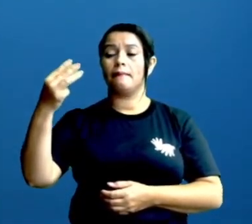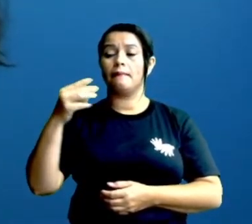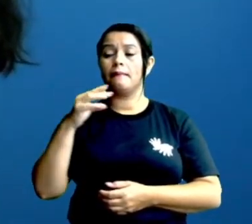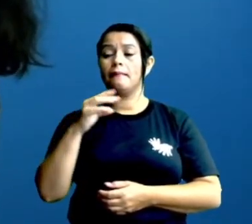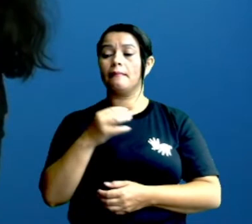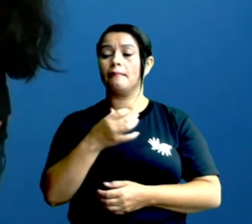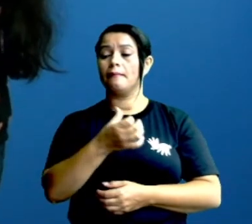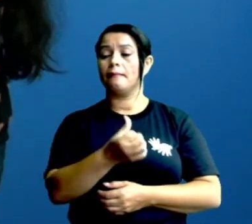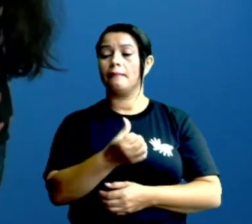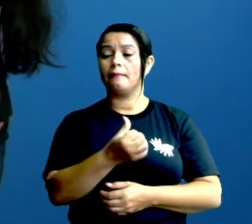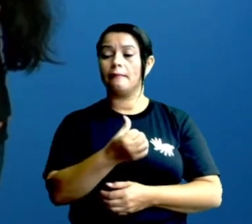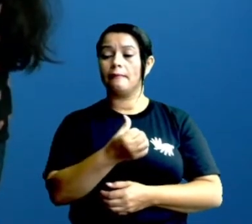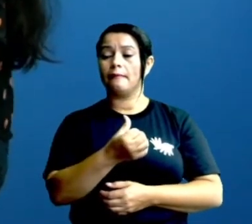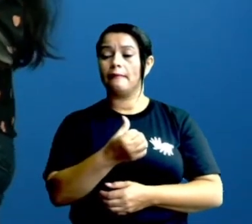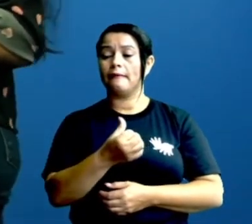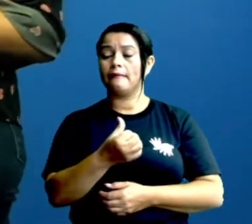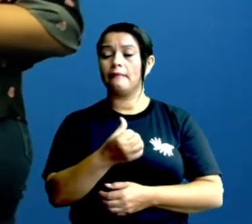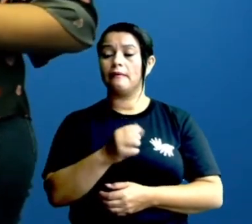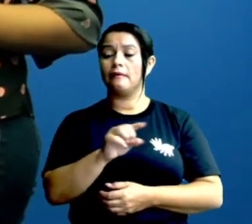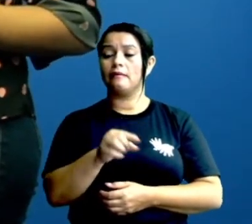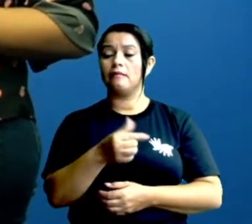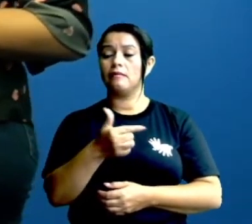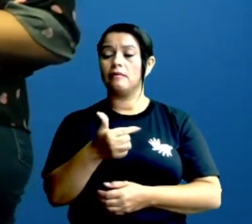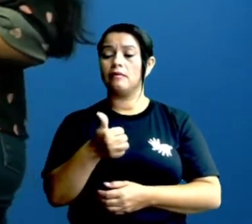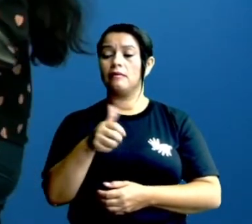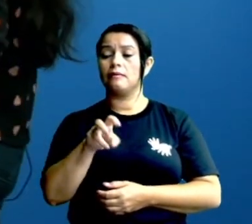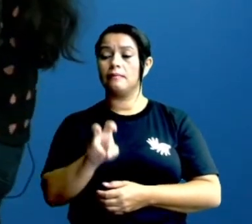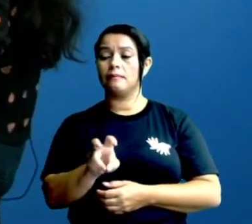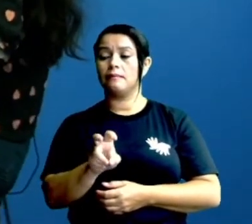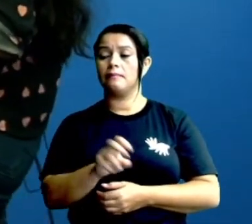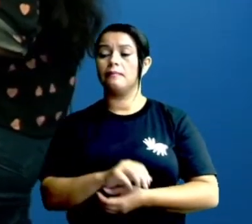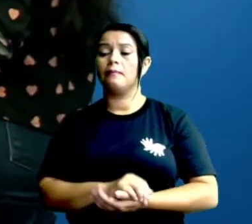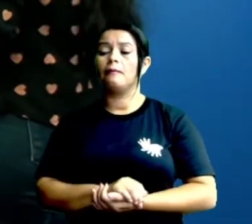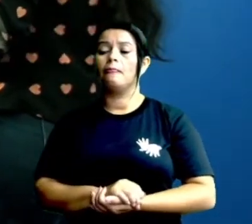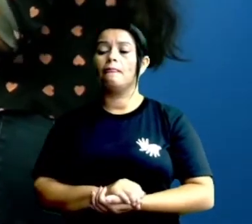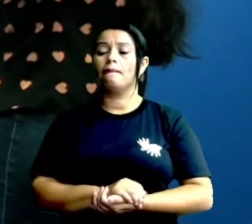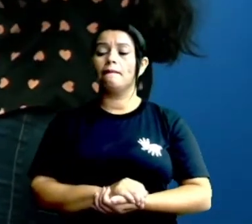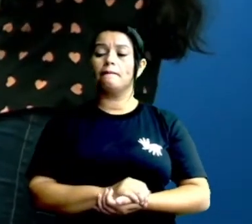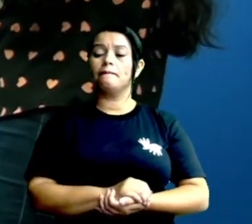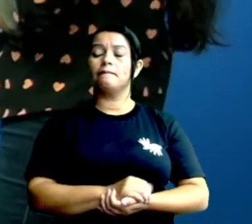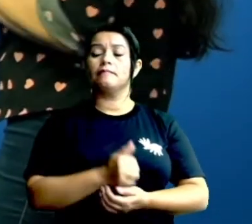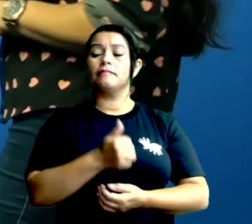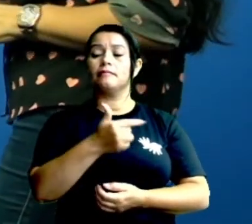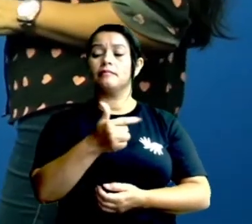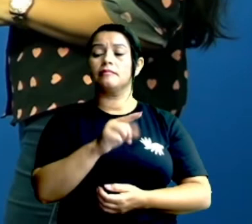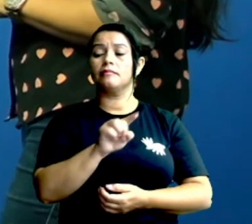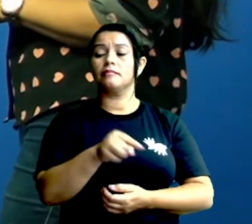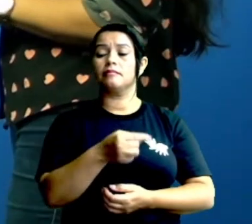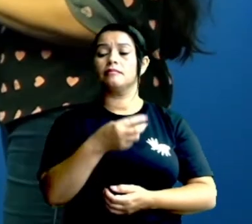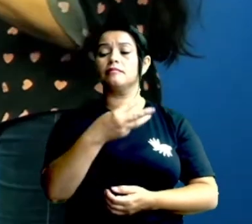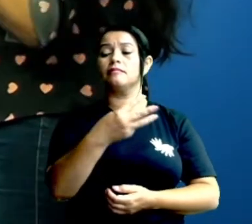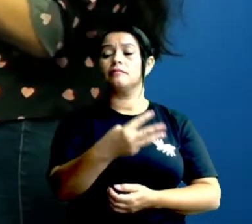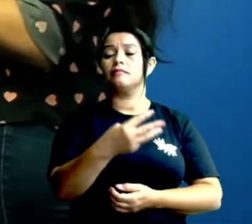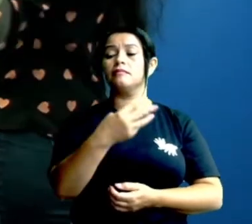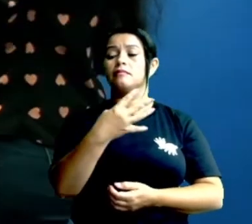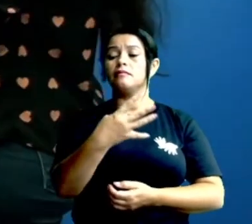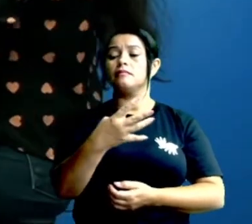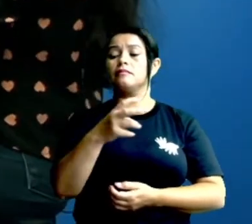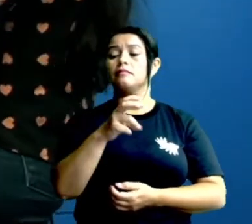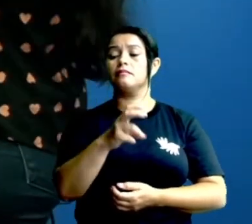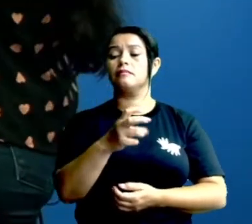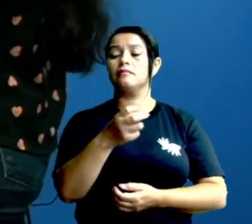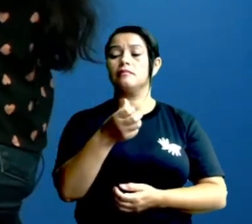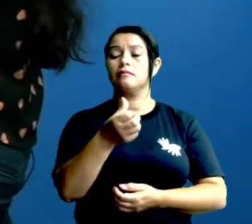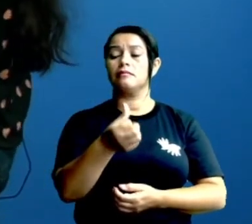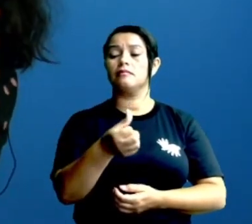decâmetros cúbicos e 215 metros cúbicos. 12 hectômetros cúbicos,